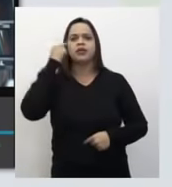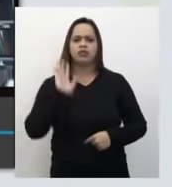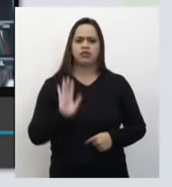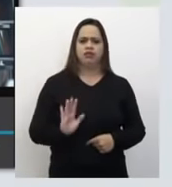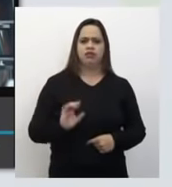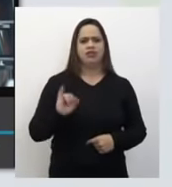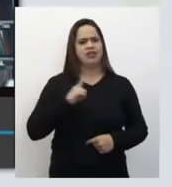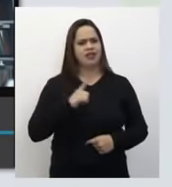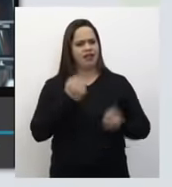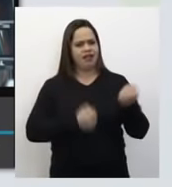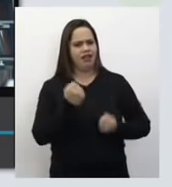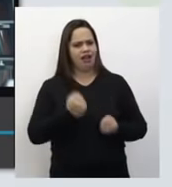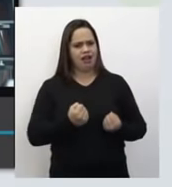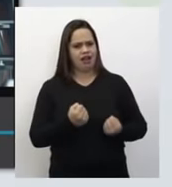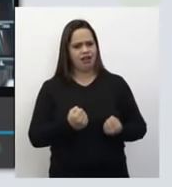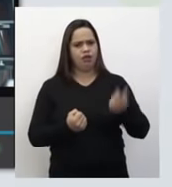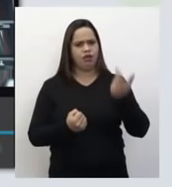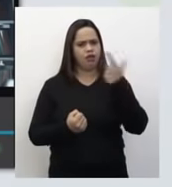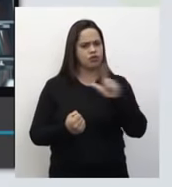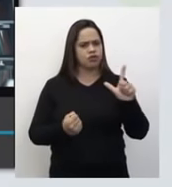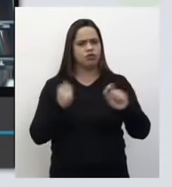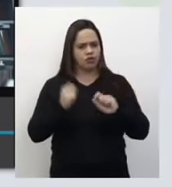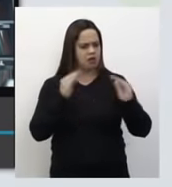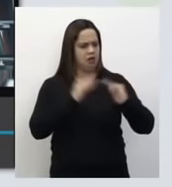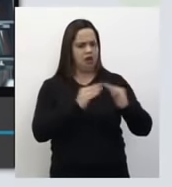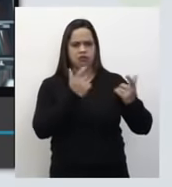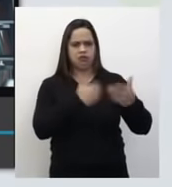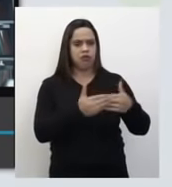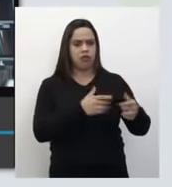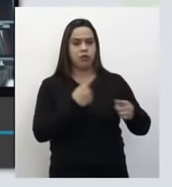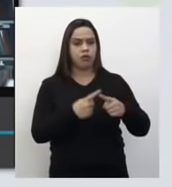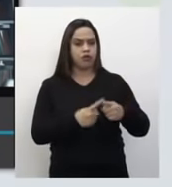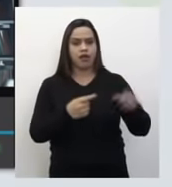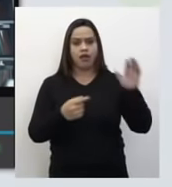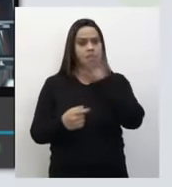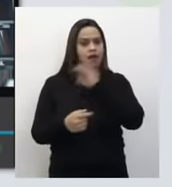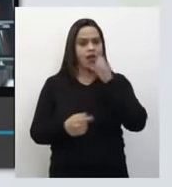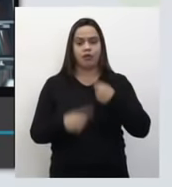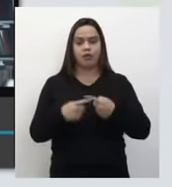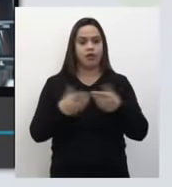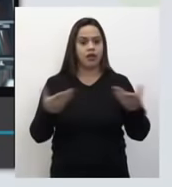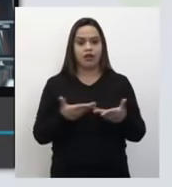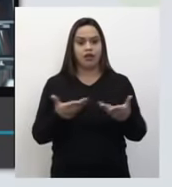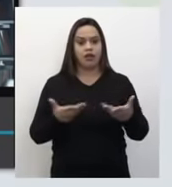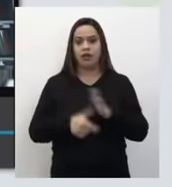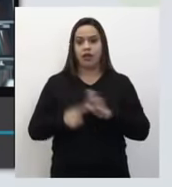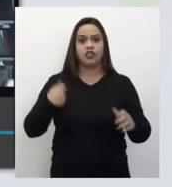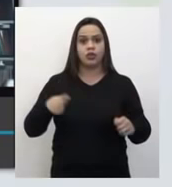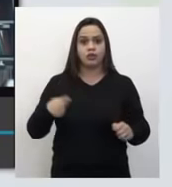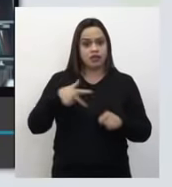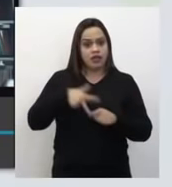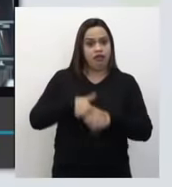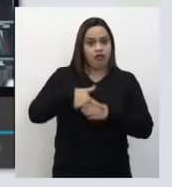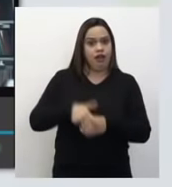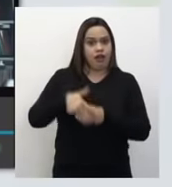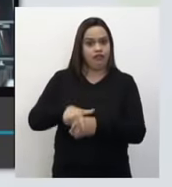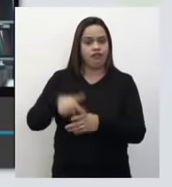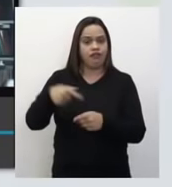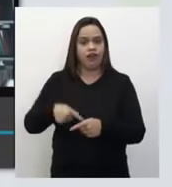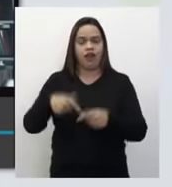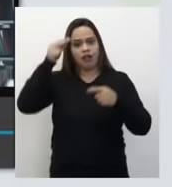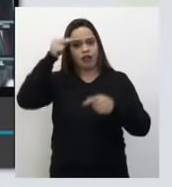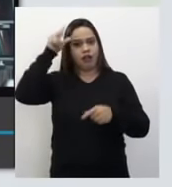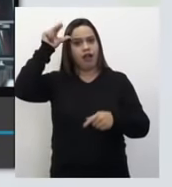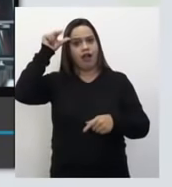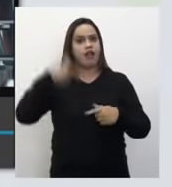tem carro, eu consigo, porque o carro me leva rápido. Porque antes não tinha como, eu tinha que sair correndo, então montar num cavalo, e o cavalo era caro, enfim. De